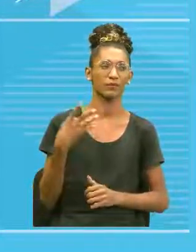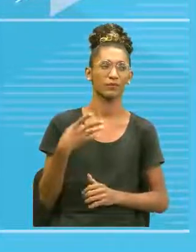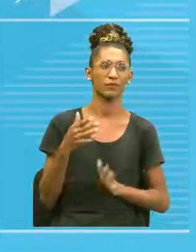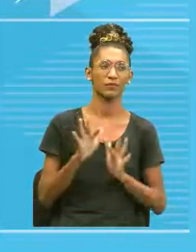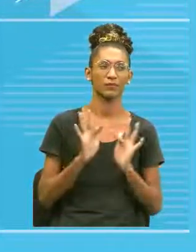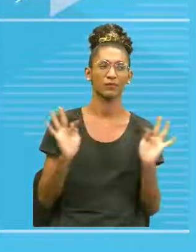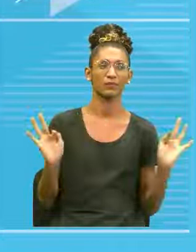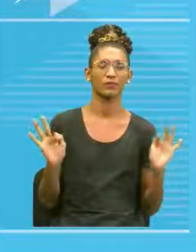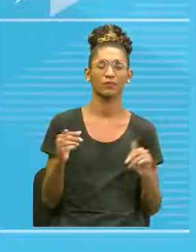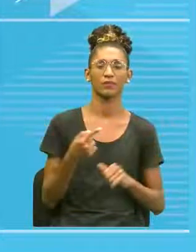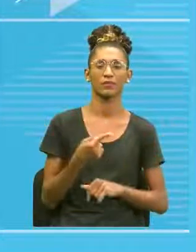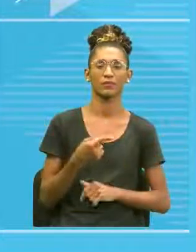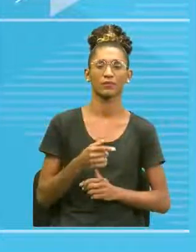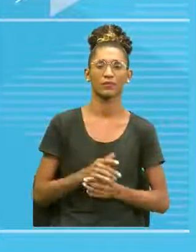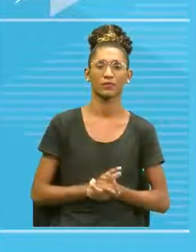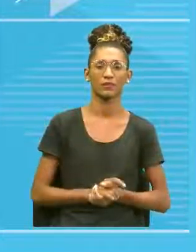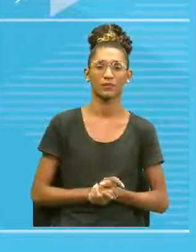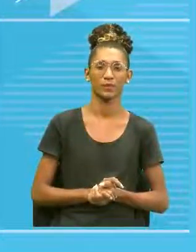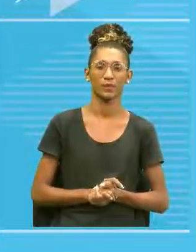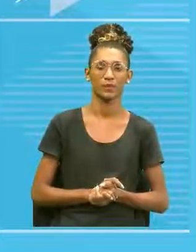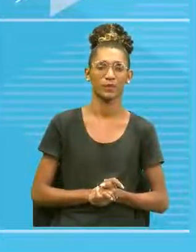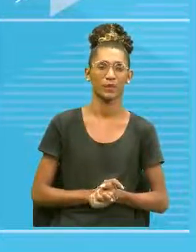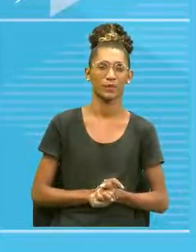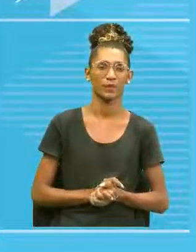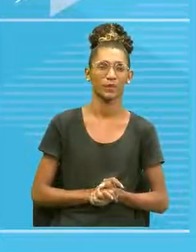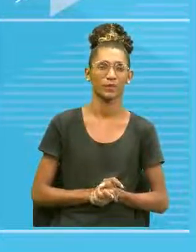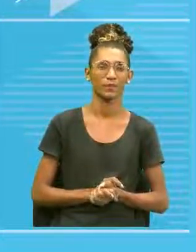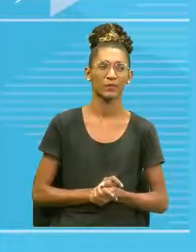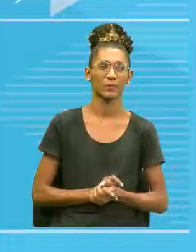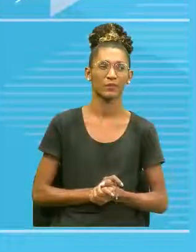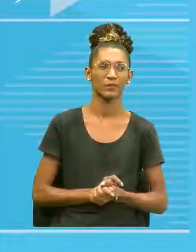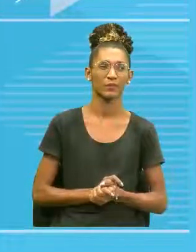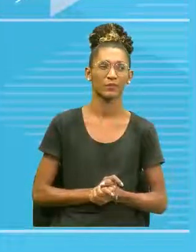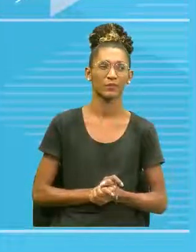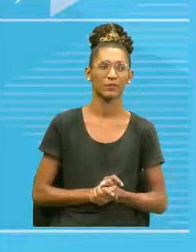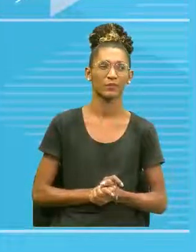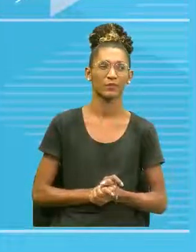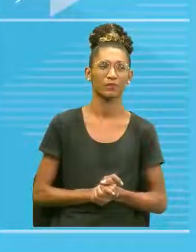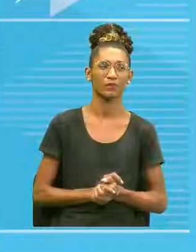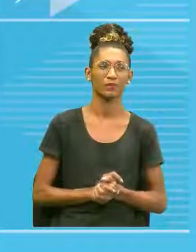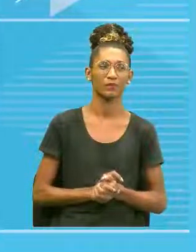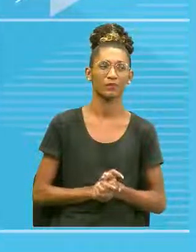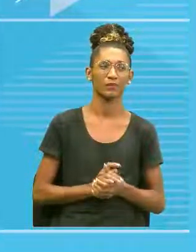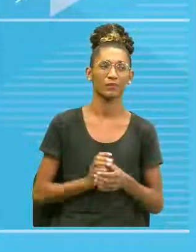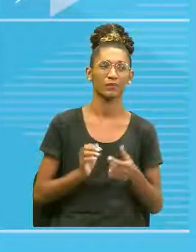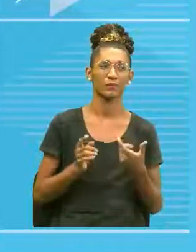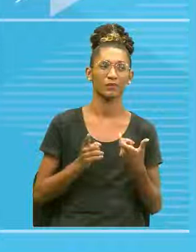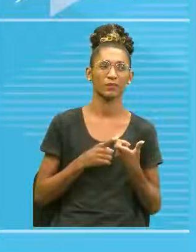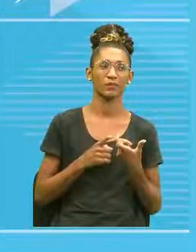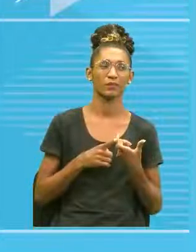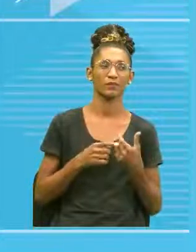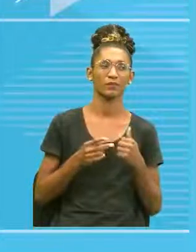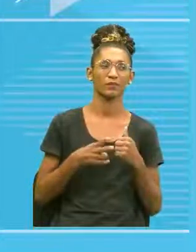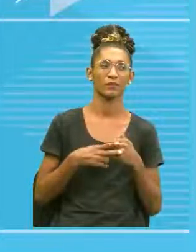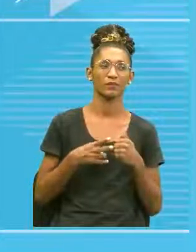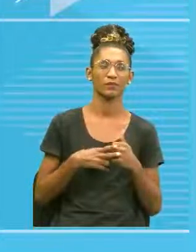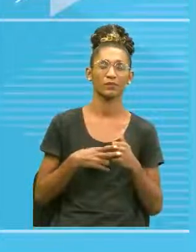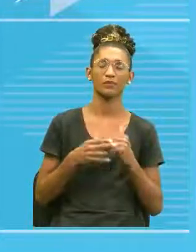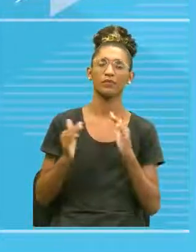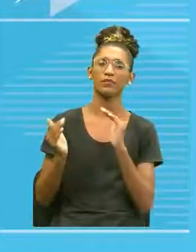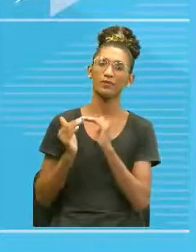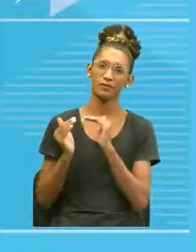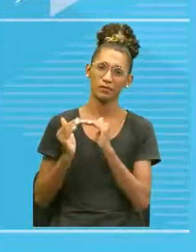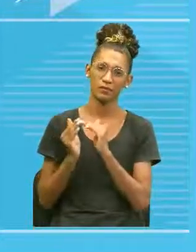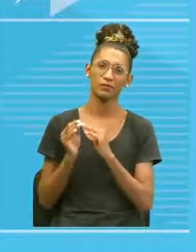no dormido os outros o suficiente para estar em forma é o verbo haver concorda